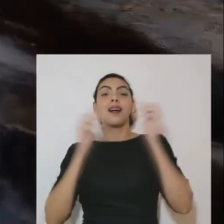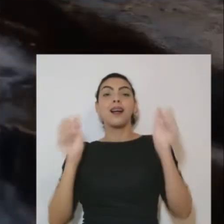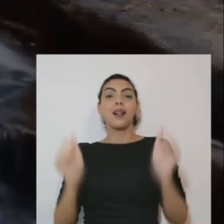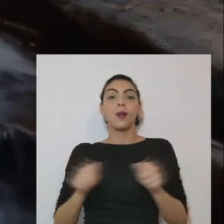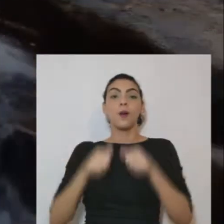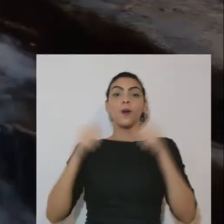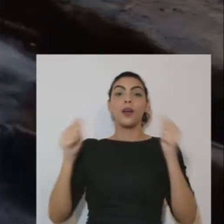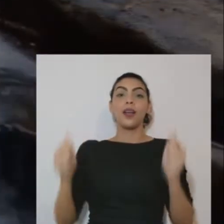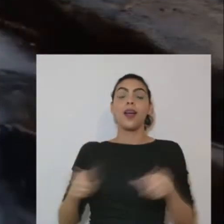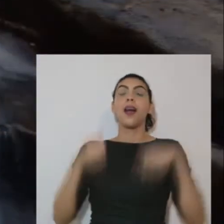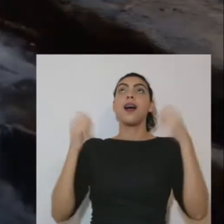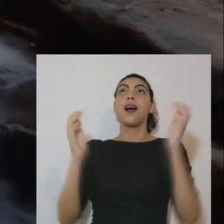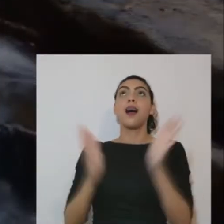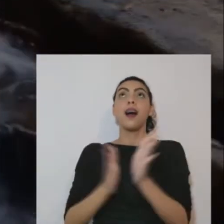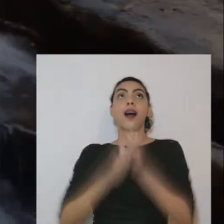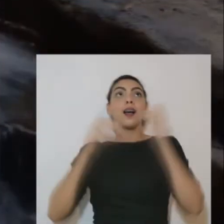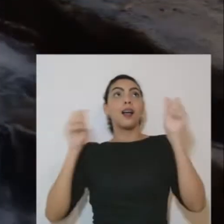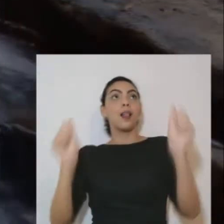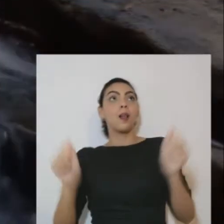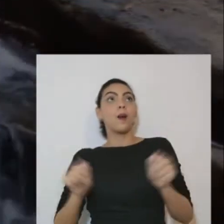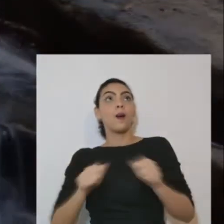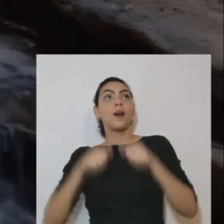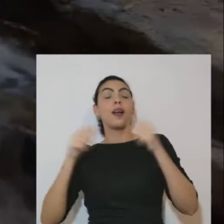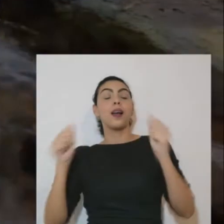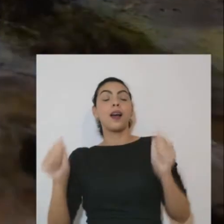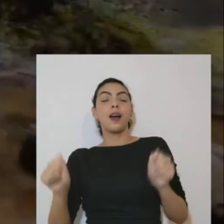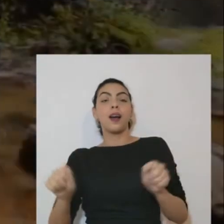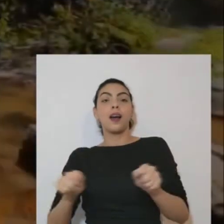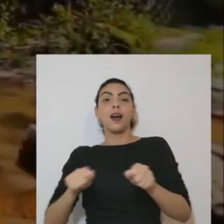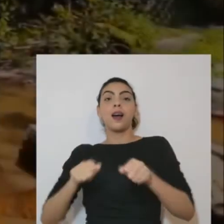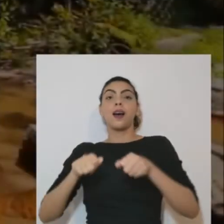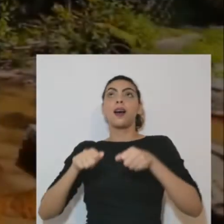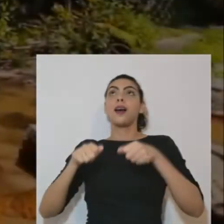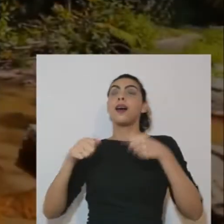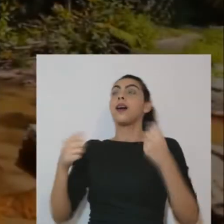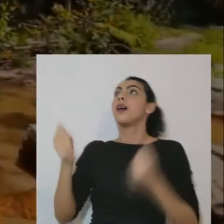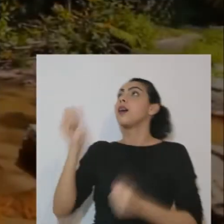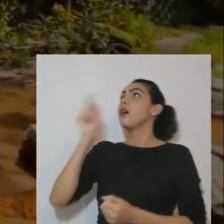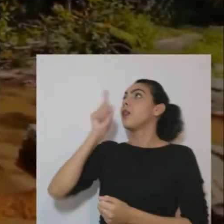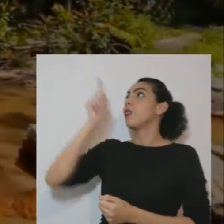cantai, aleluia, aleluia.